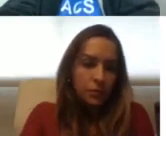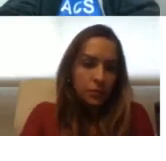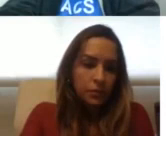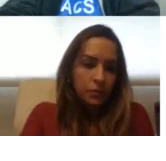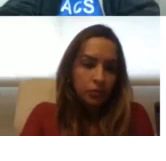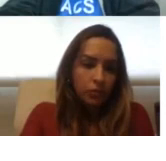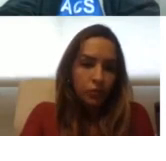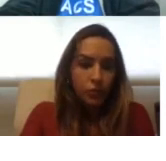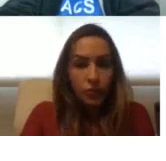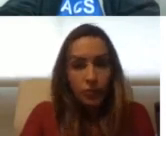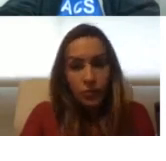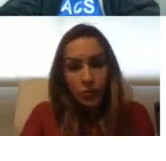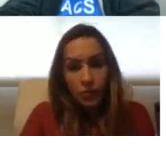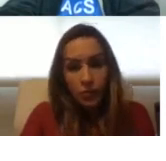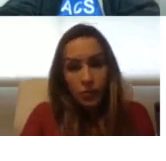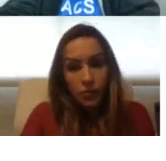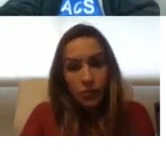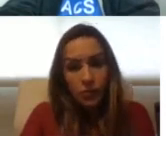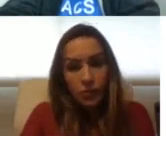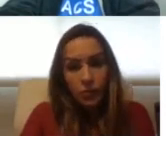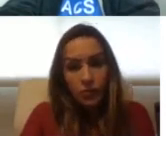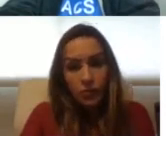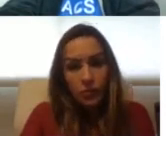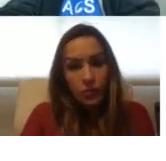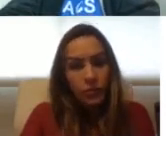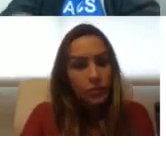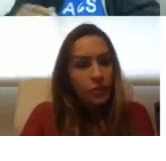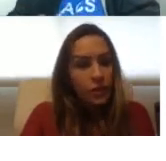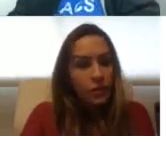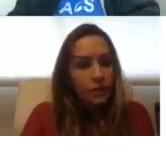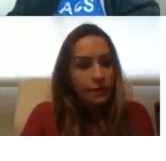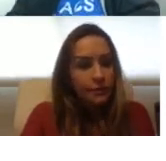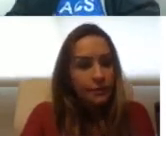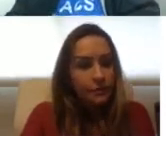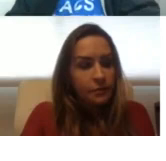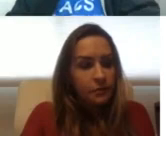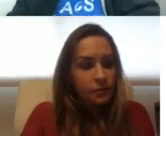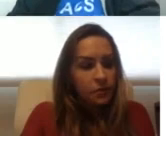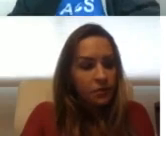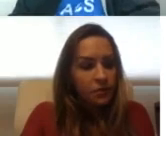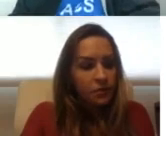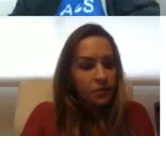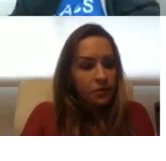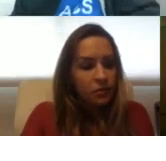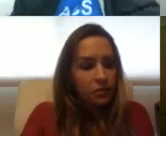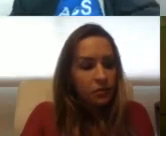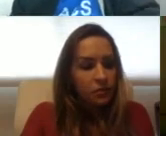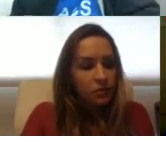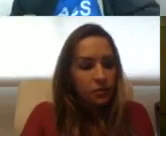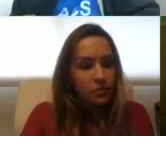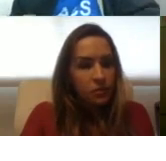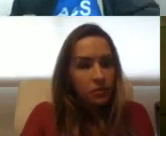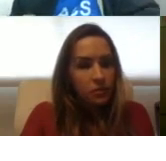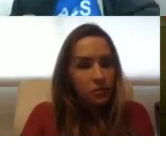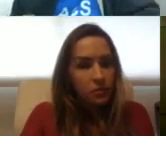Essa questão da vulnerabilidade também influencia sobre a oferta do diagnóstico. Na população geral, geralmente, quando o paciente lhe apresenta tosse persistente,